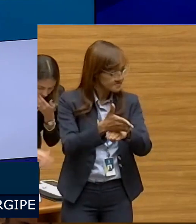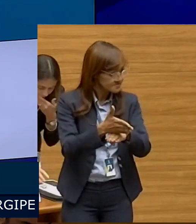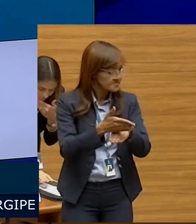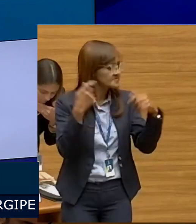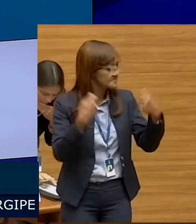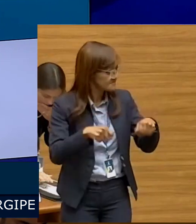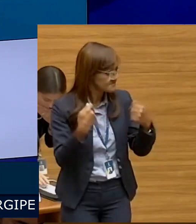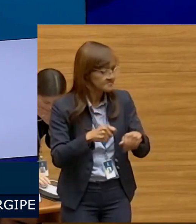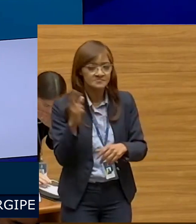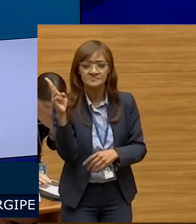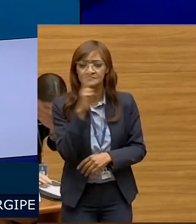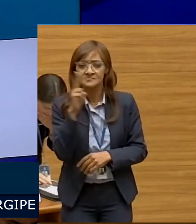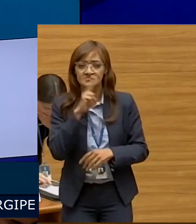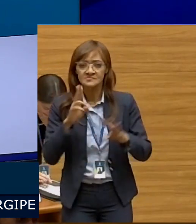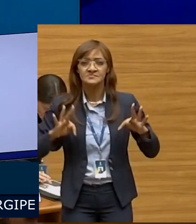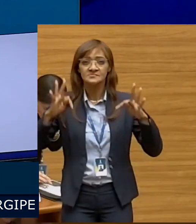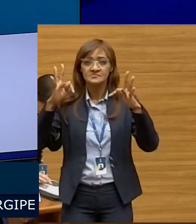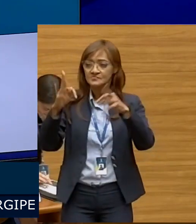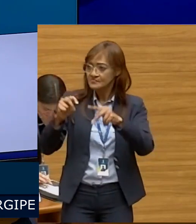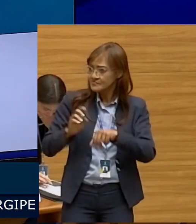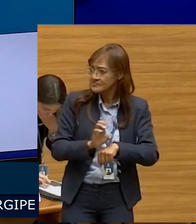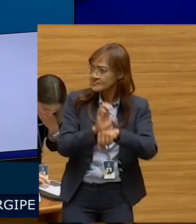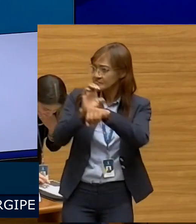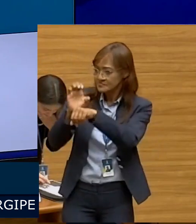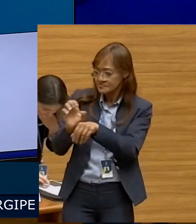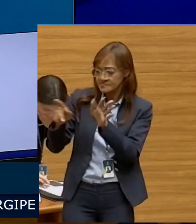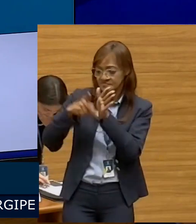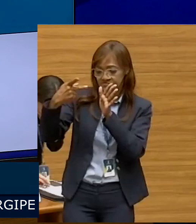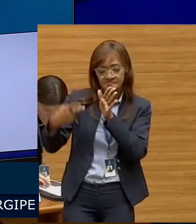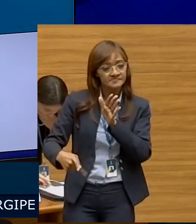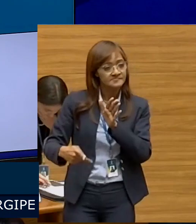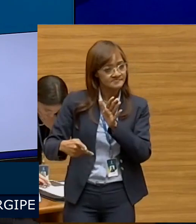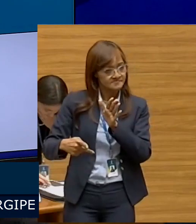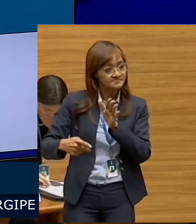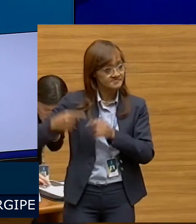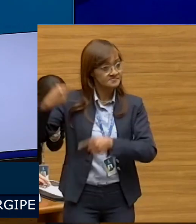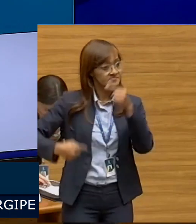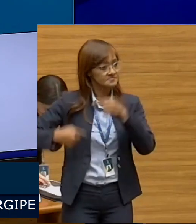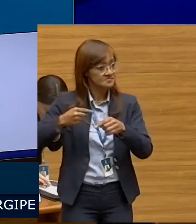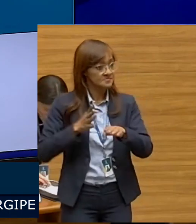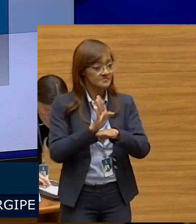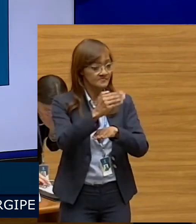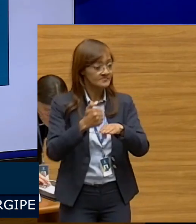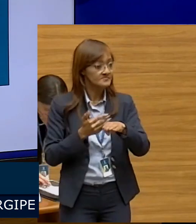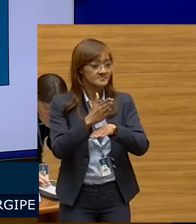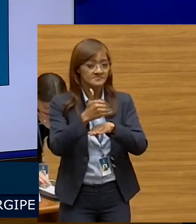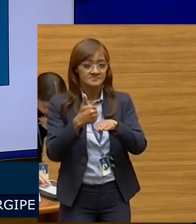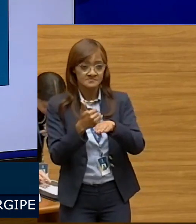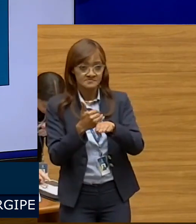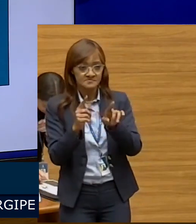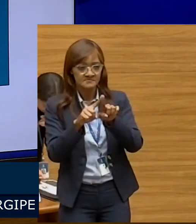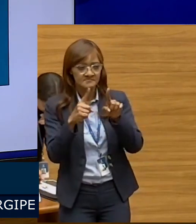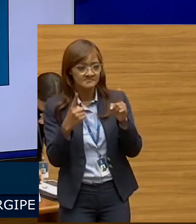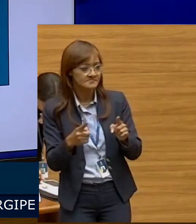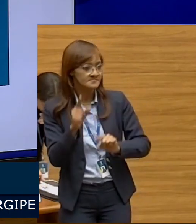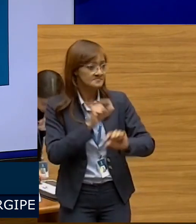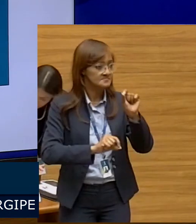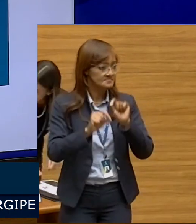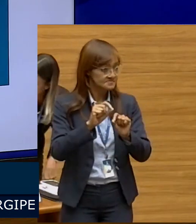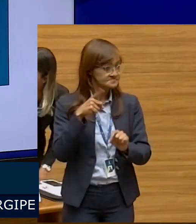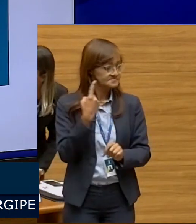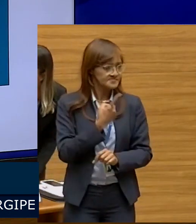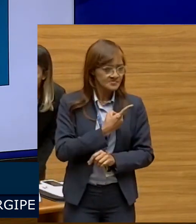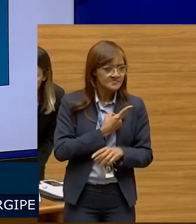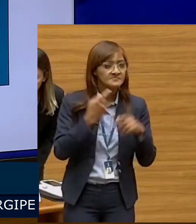necessidade emergente dos estados, elas terem sua própria política pública de acessibilidade, mas trago aqui a necessidade de a gente